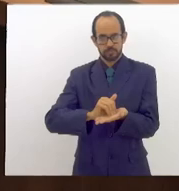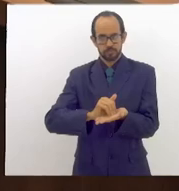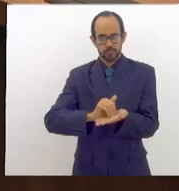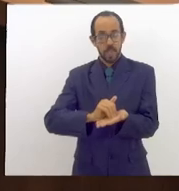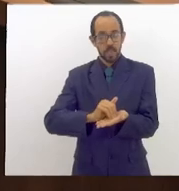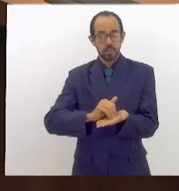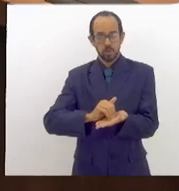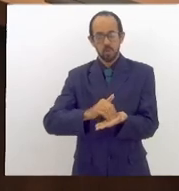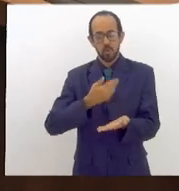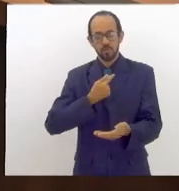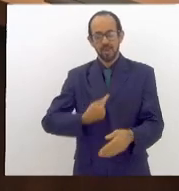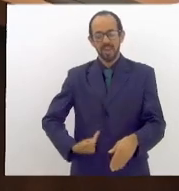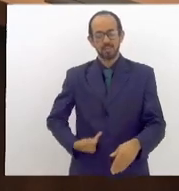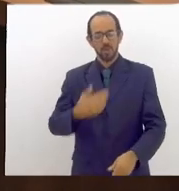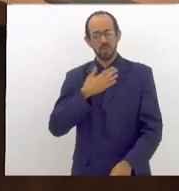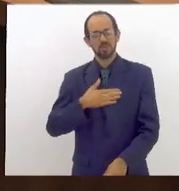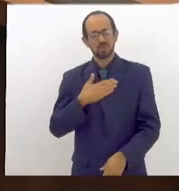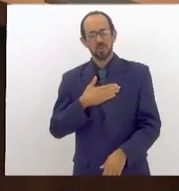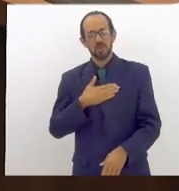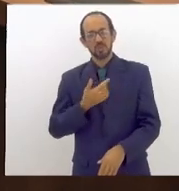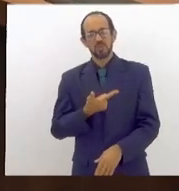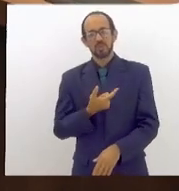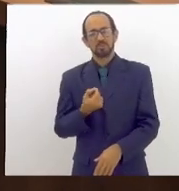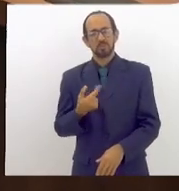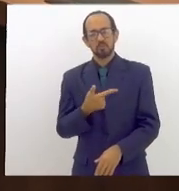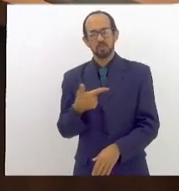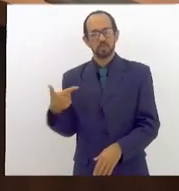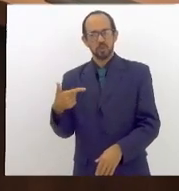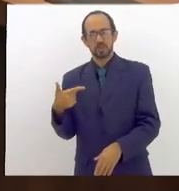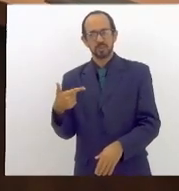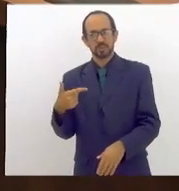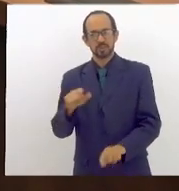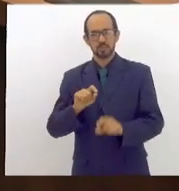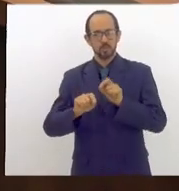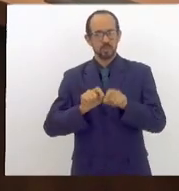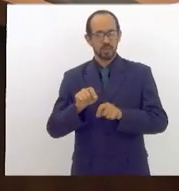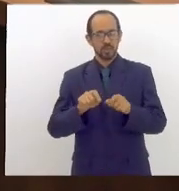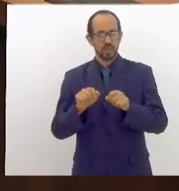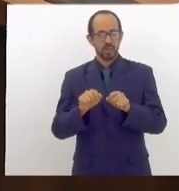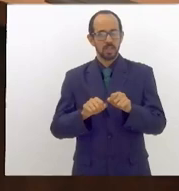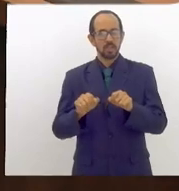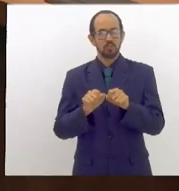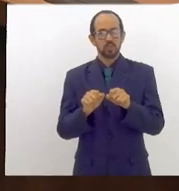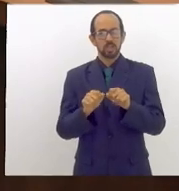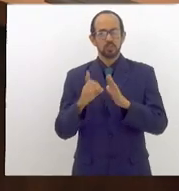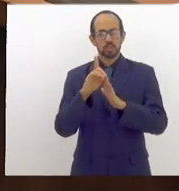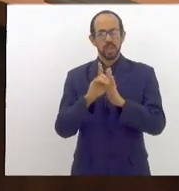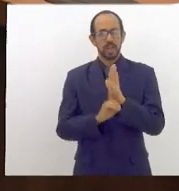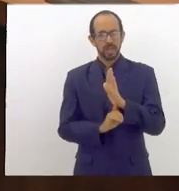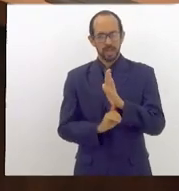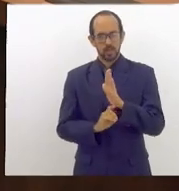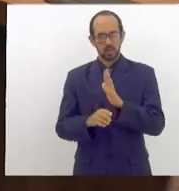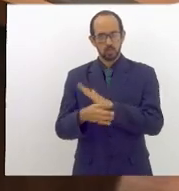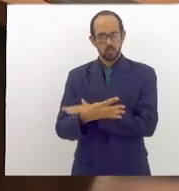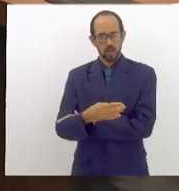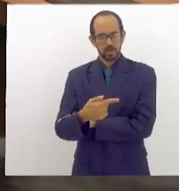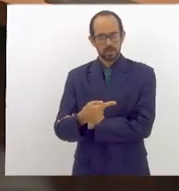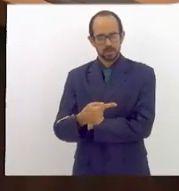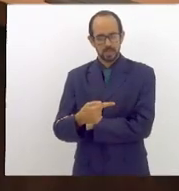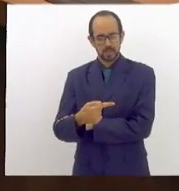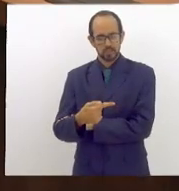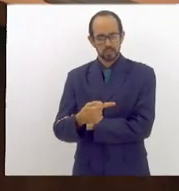E aí em 2022 ele emitiu o decreto 47